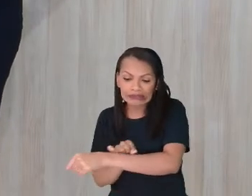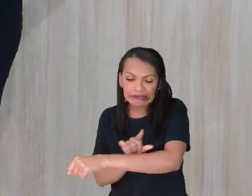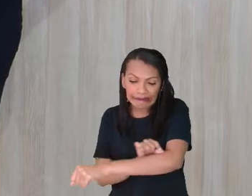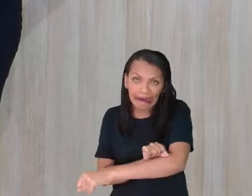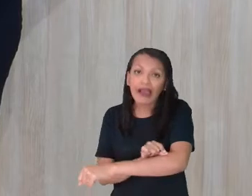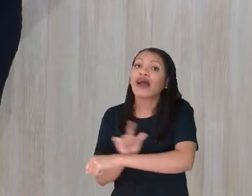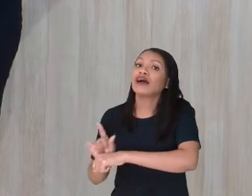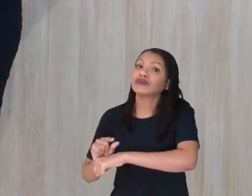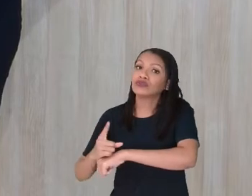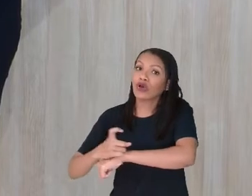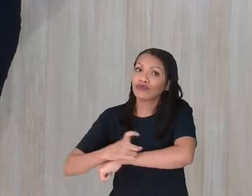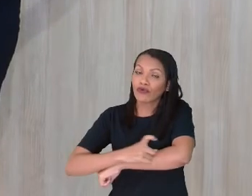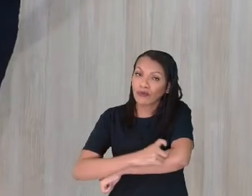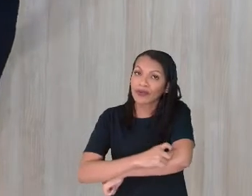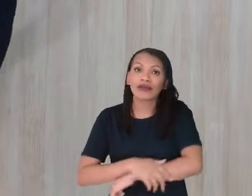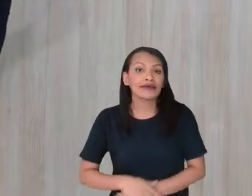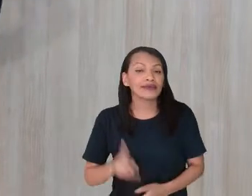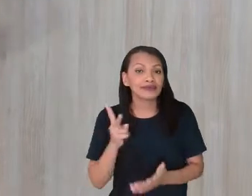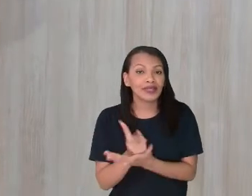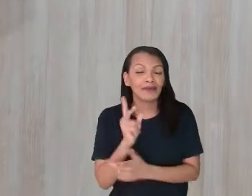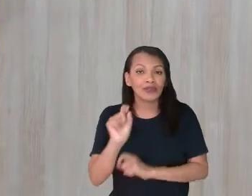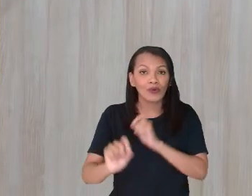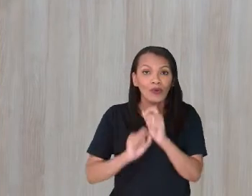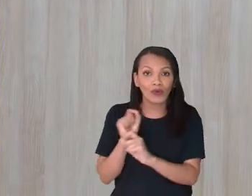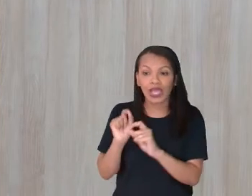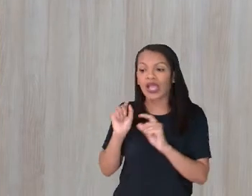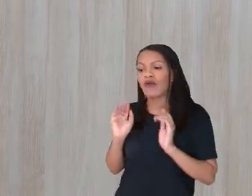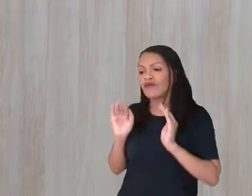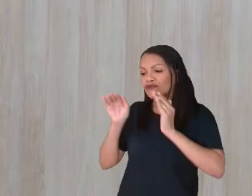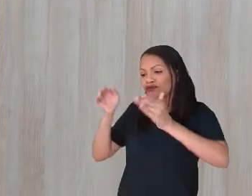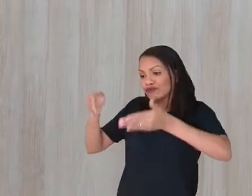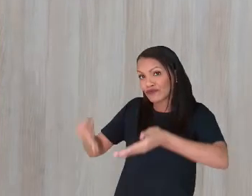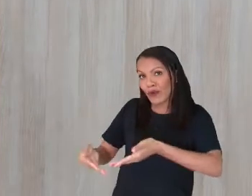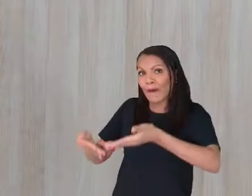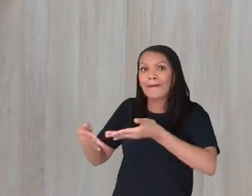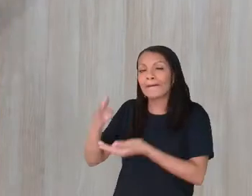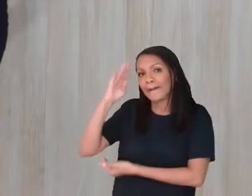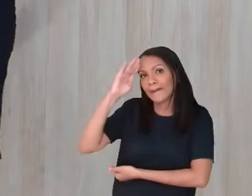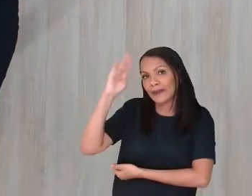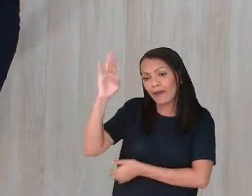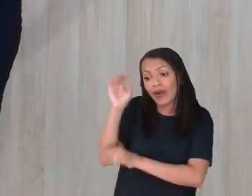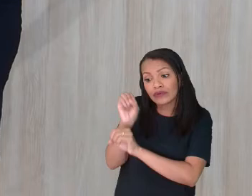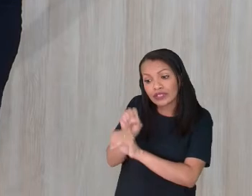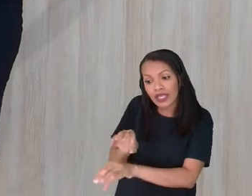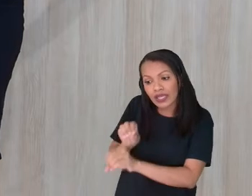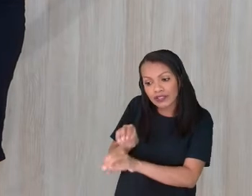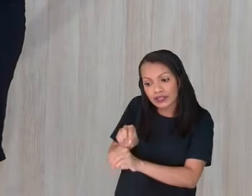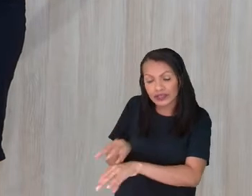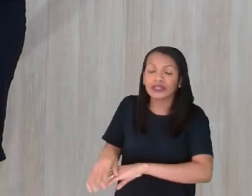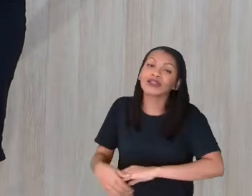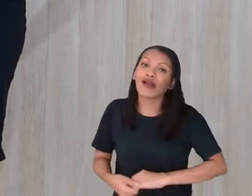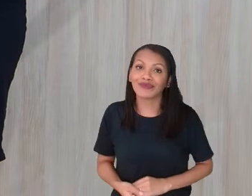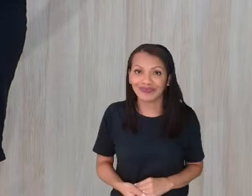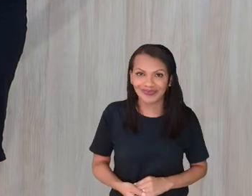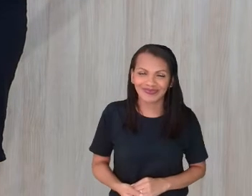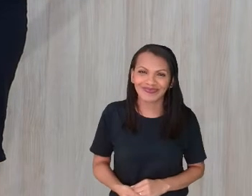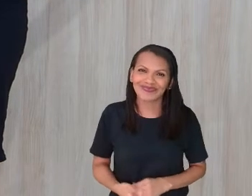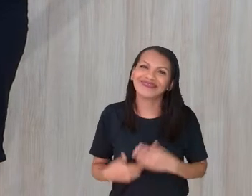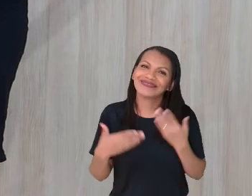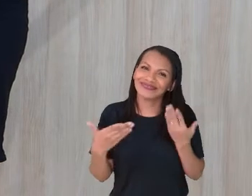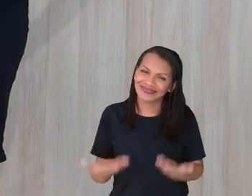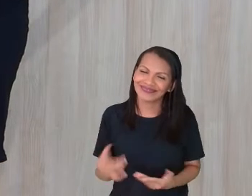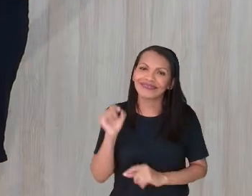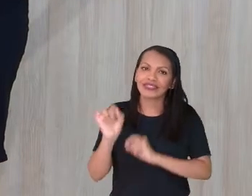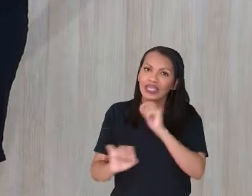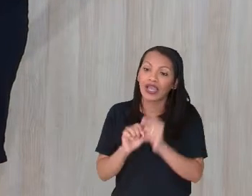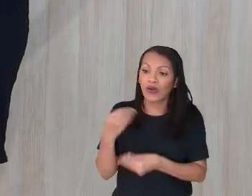E a gente tem sempre o quê? Uma moral, a gente tem um caráter educativo, né? Que